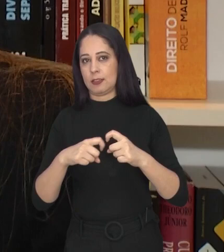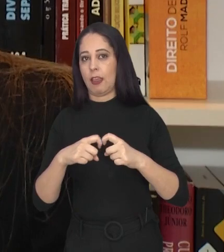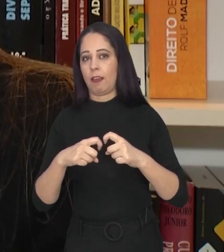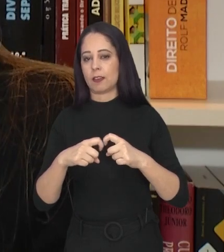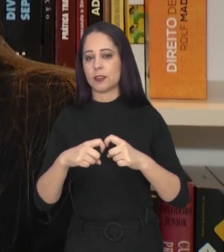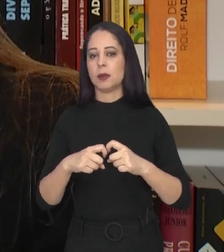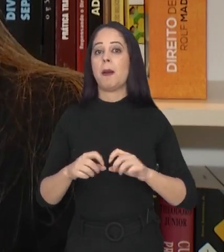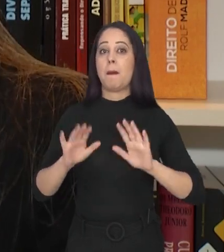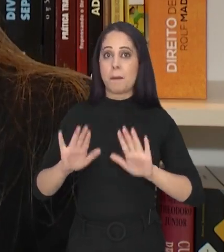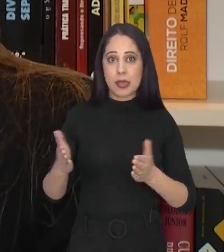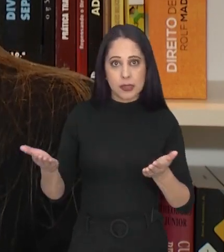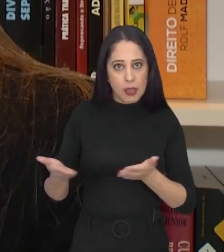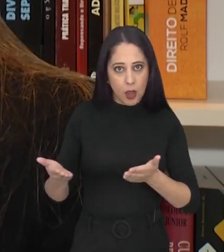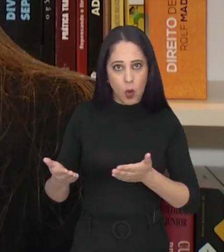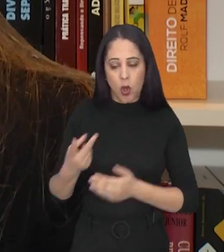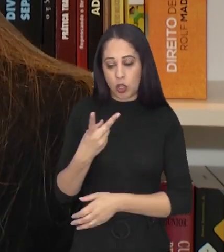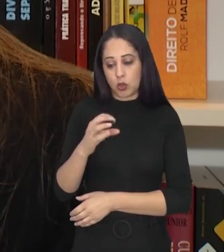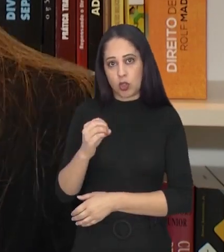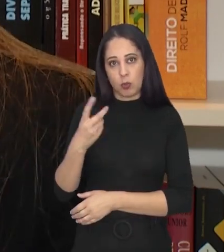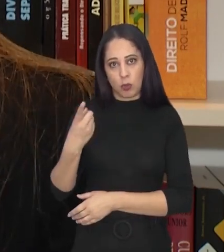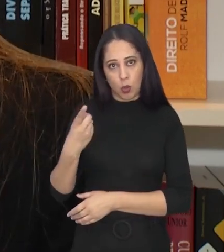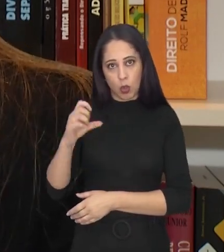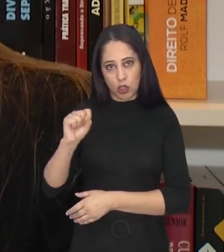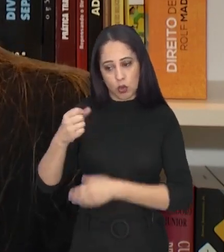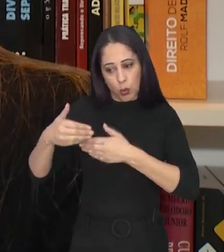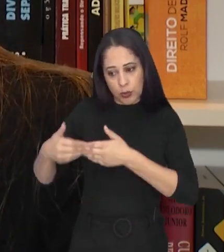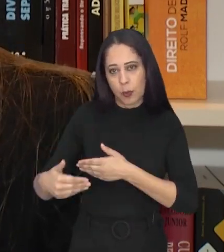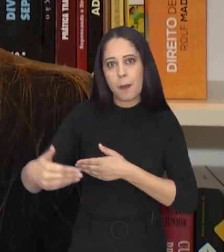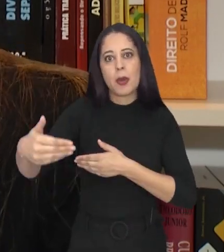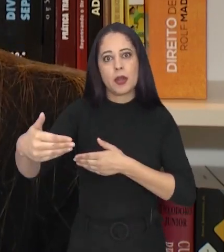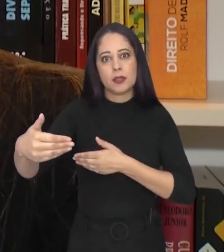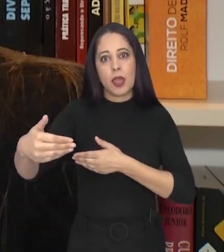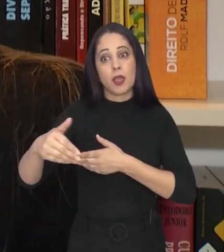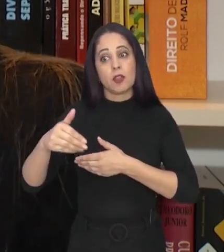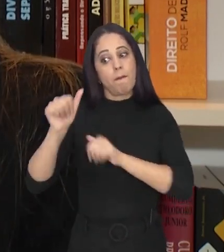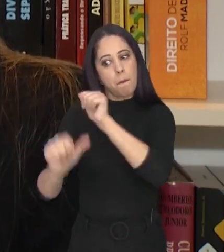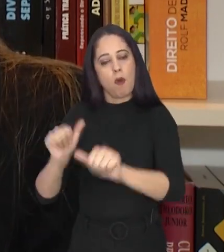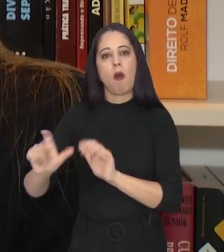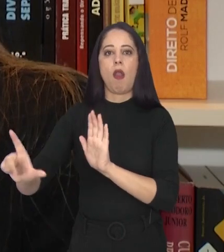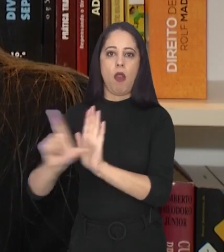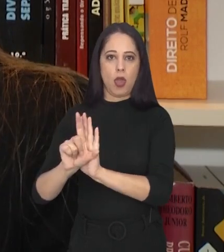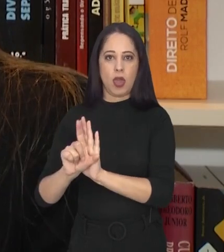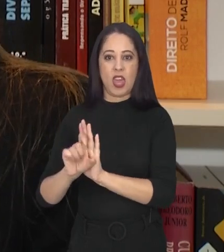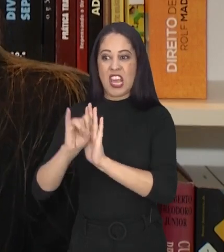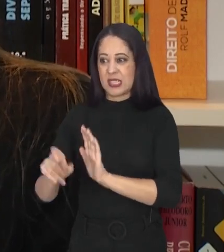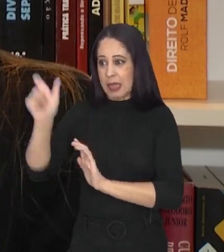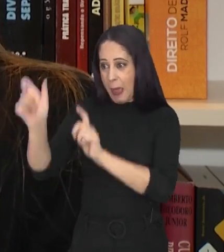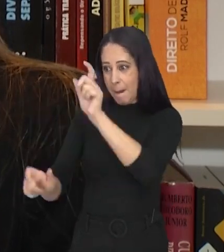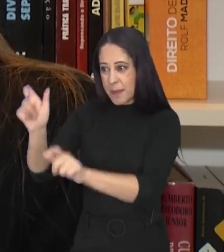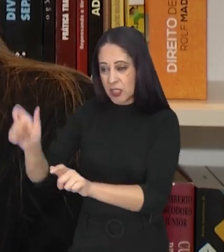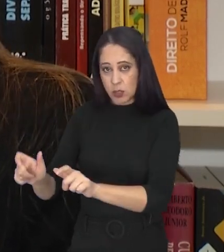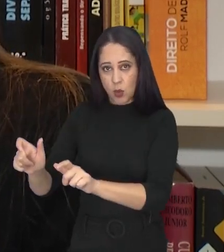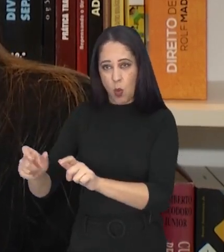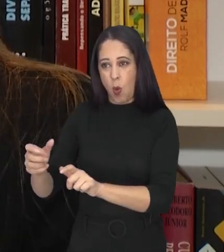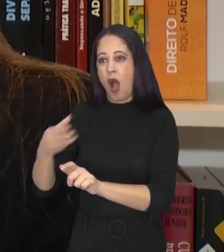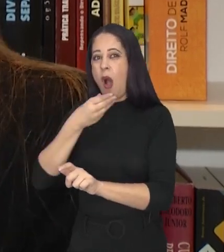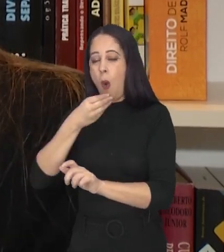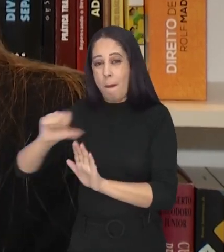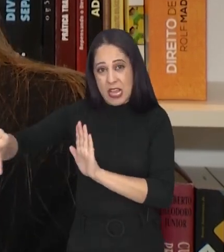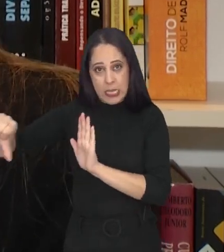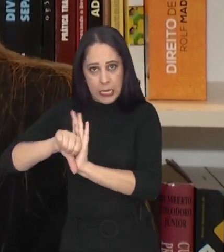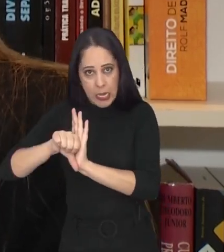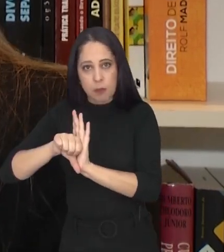uma contravenção, mas a partir de 2018 ela é uma lei. Então, essa pessoa que comete, né, o agressor